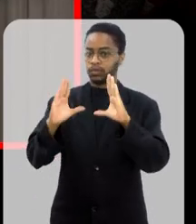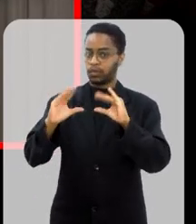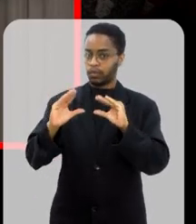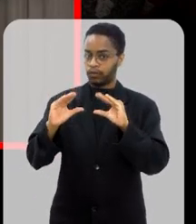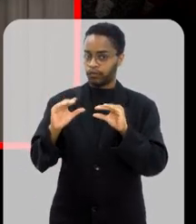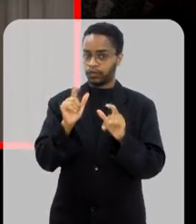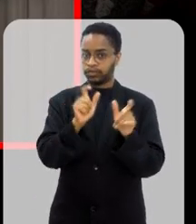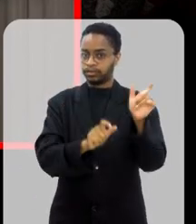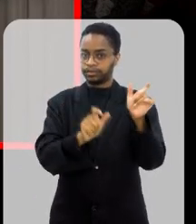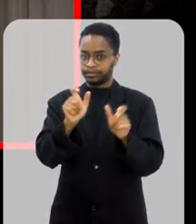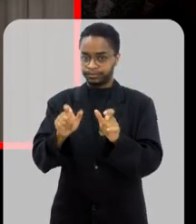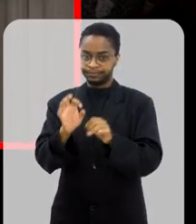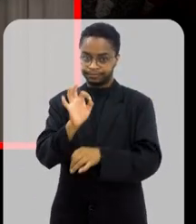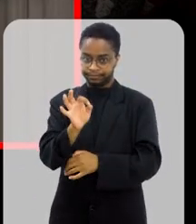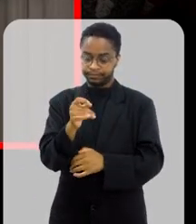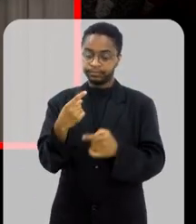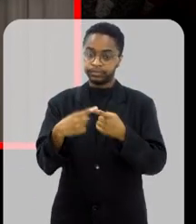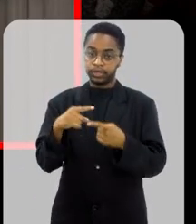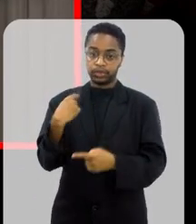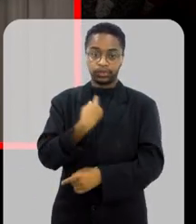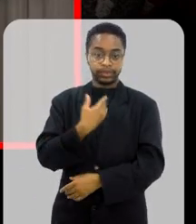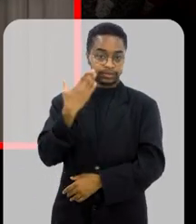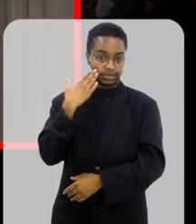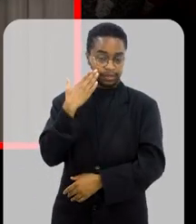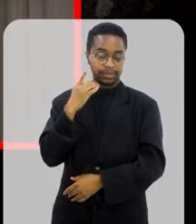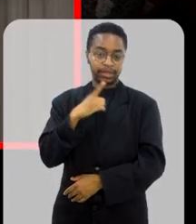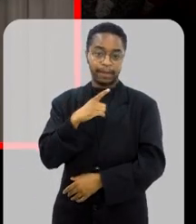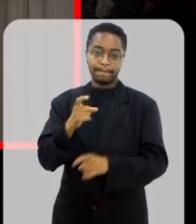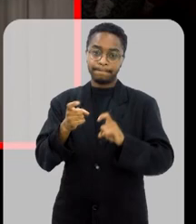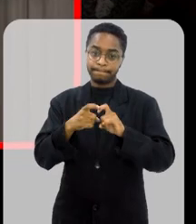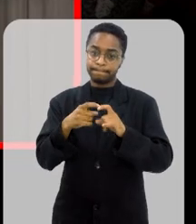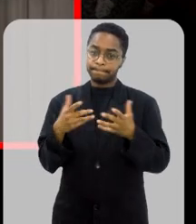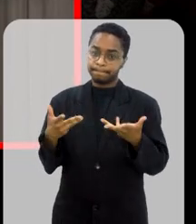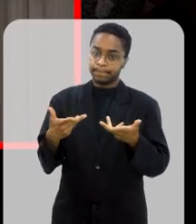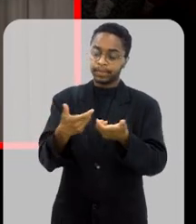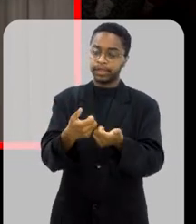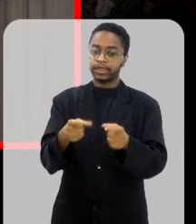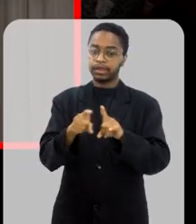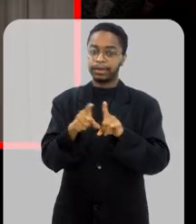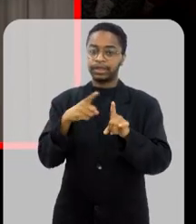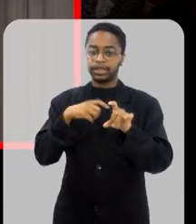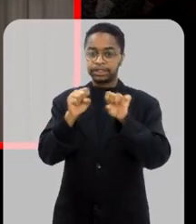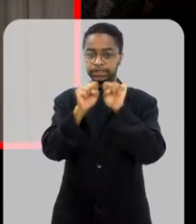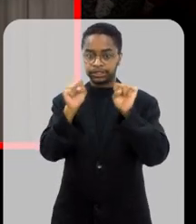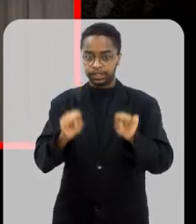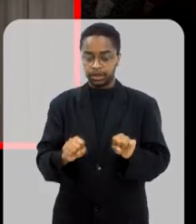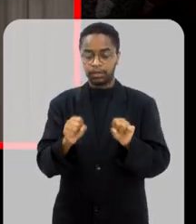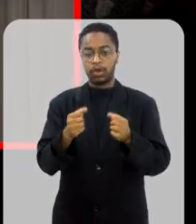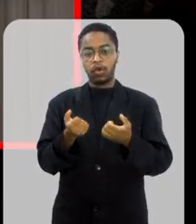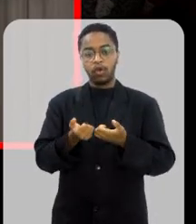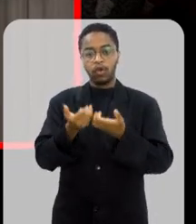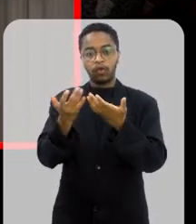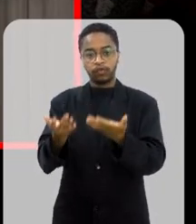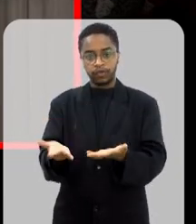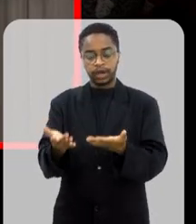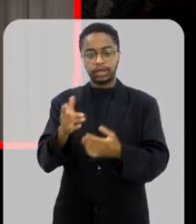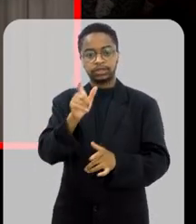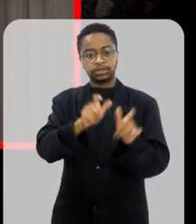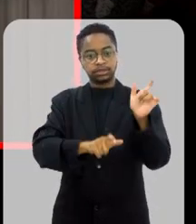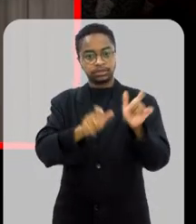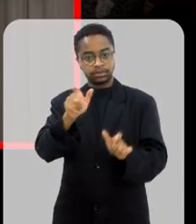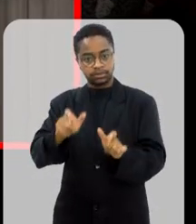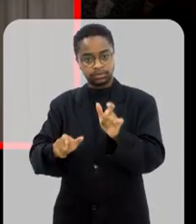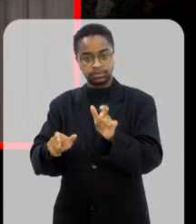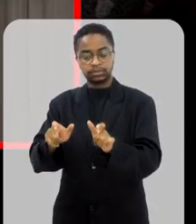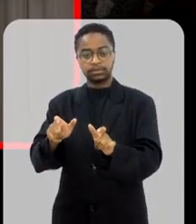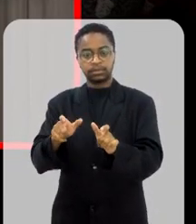um conforto para esses pacientes, né? A gente sabe que a gente tem médicos excelentes, a gente tem um sistema que oferece a